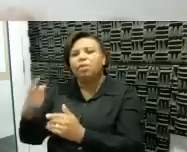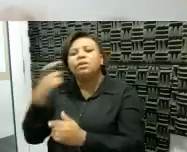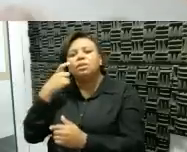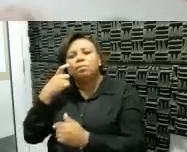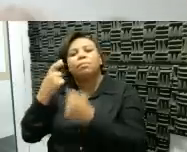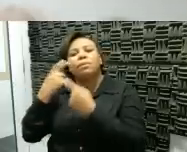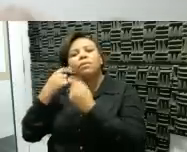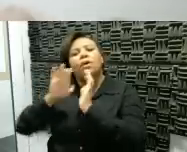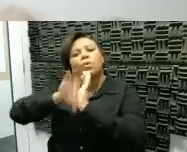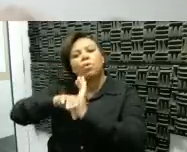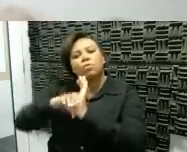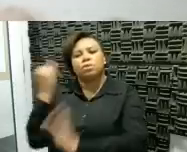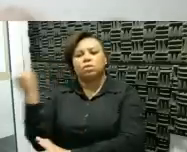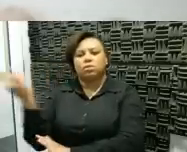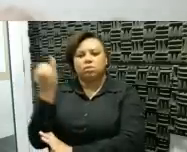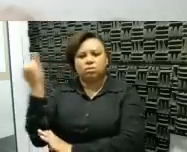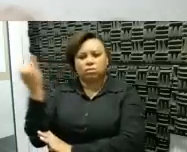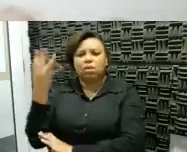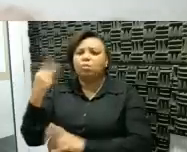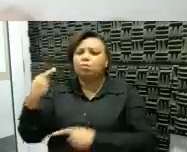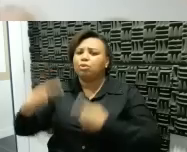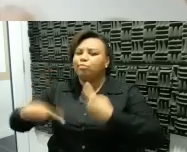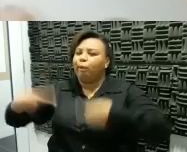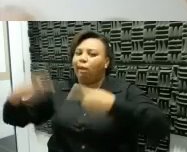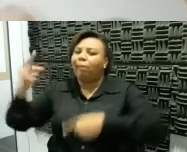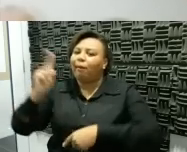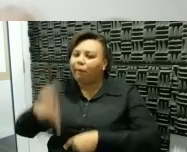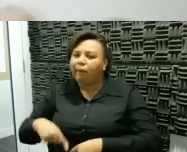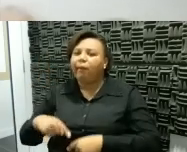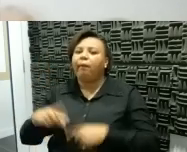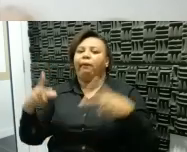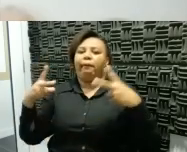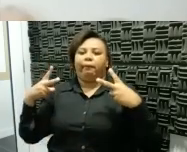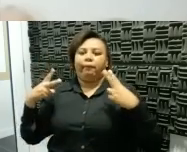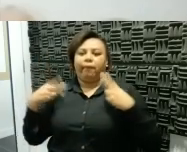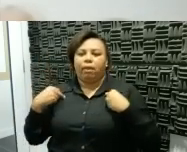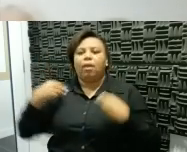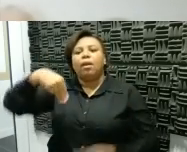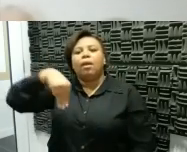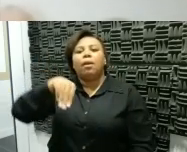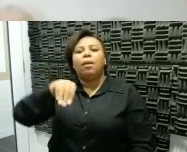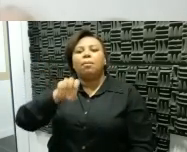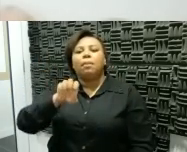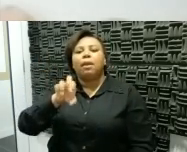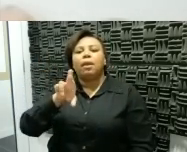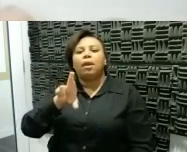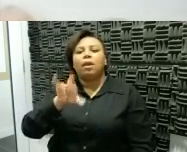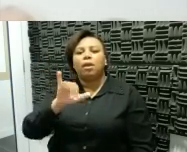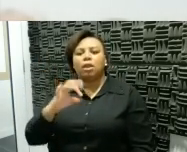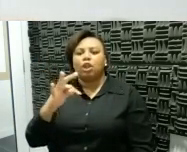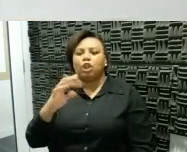super polêmico que chama meritocracia né Ah mas eu tenho que eh eh eu